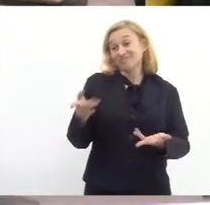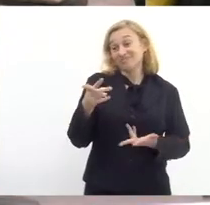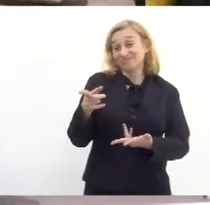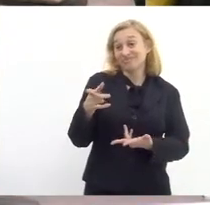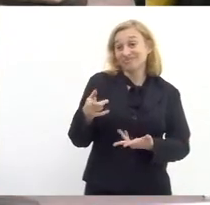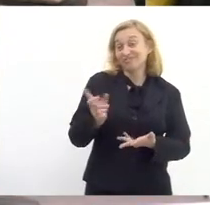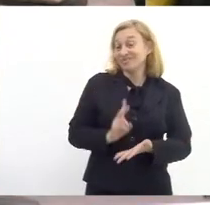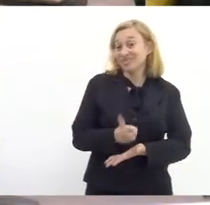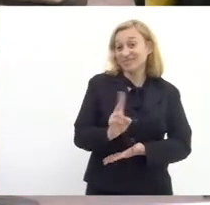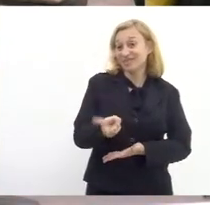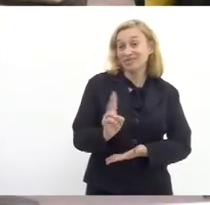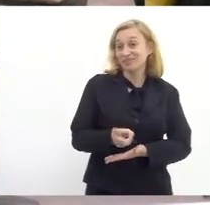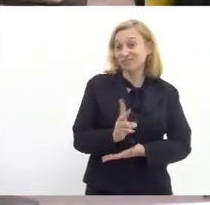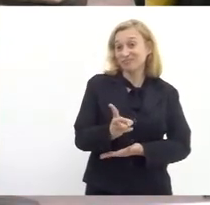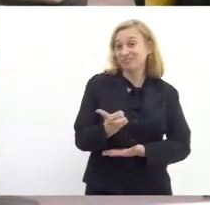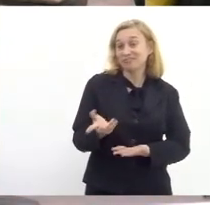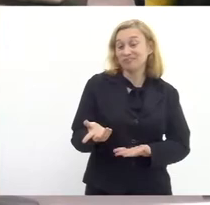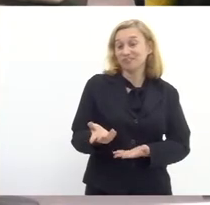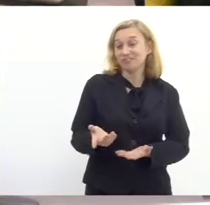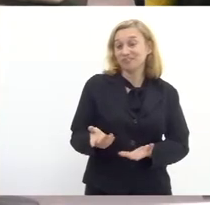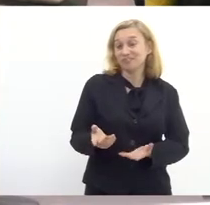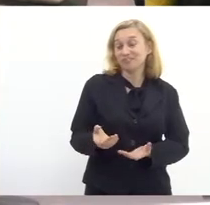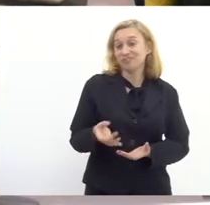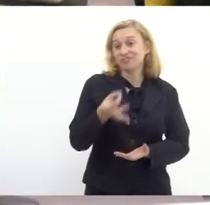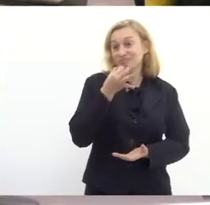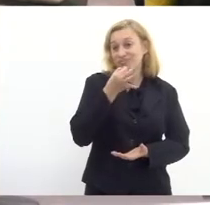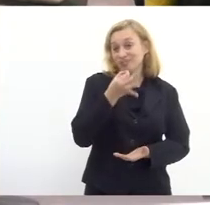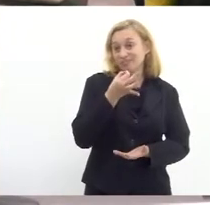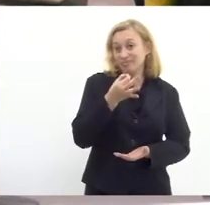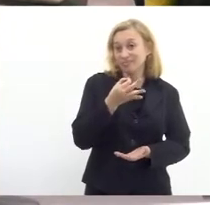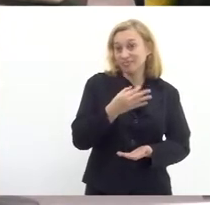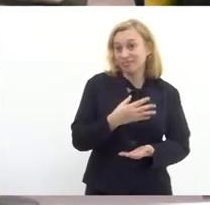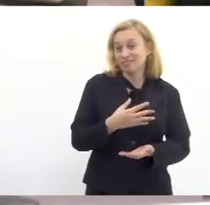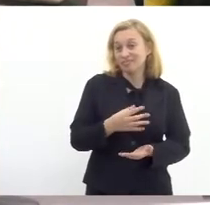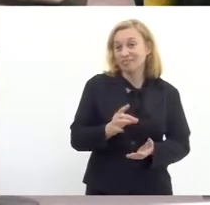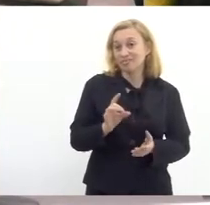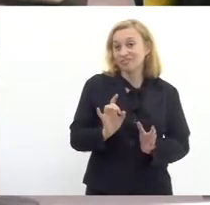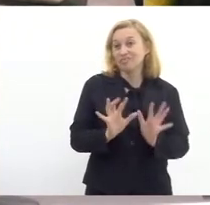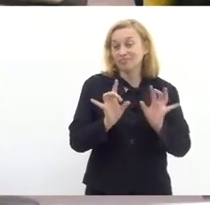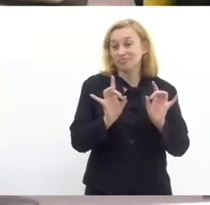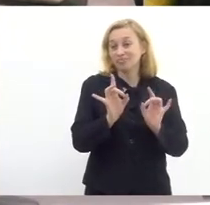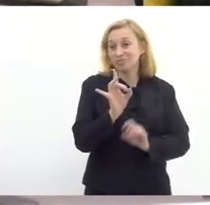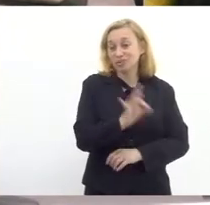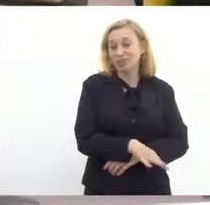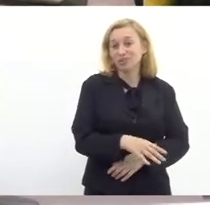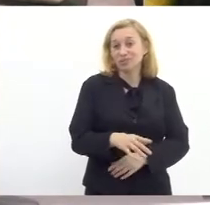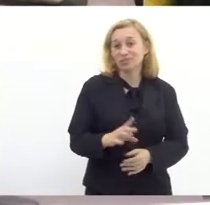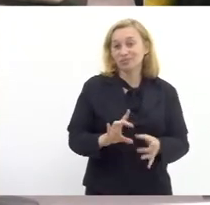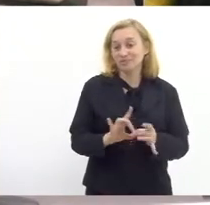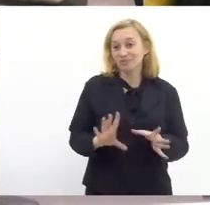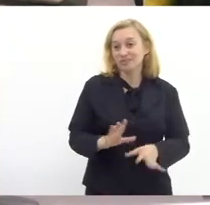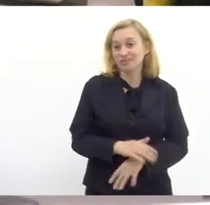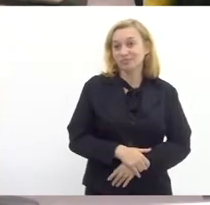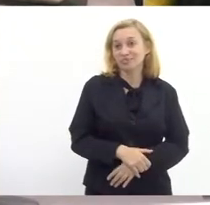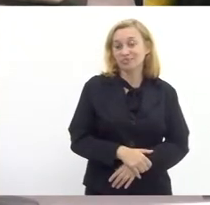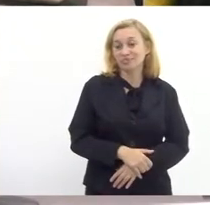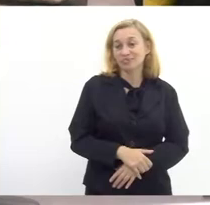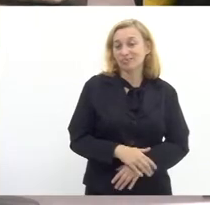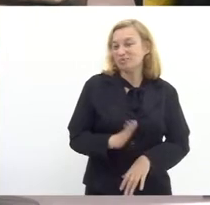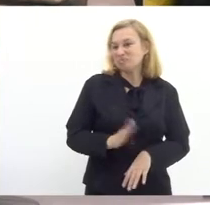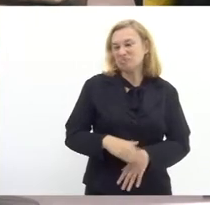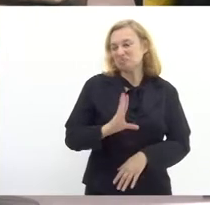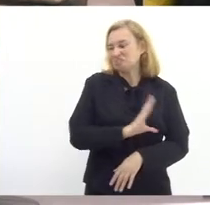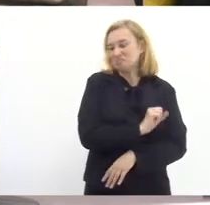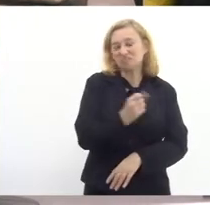é sempre a dar a sua sugestão logo inicial, estou deixando você por último. É, deputada. É o mais querido, não. Todas as